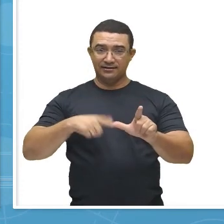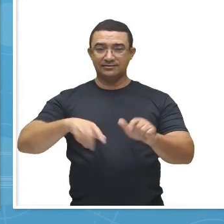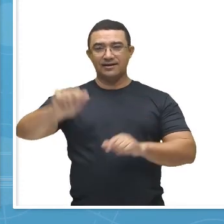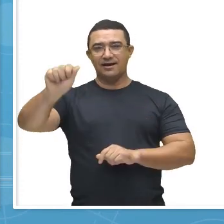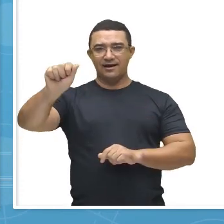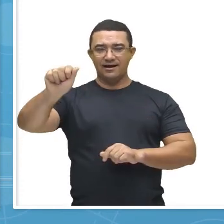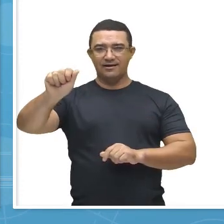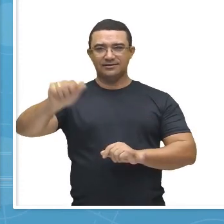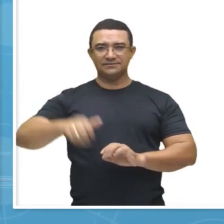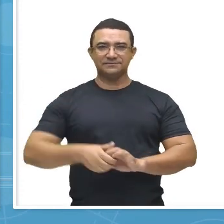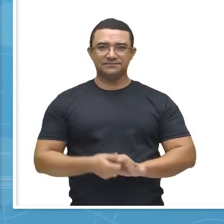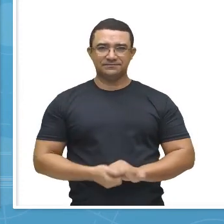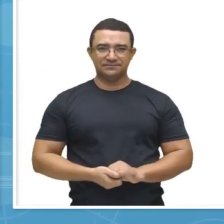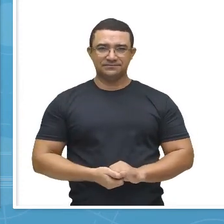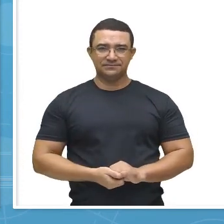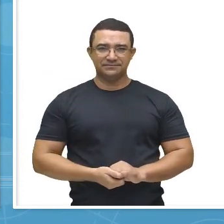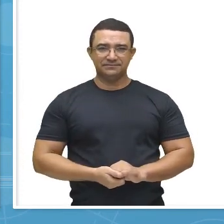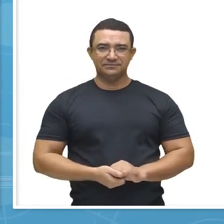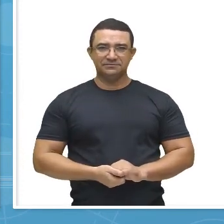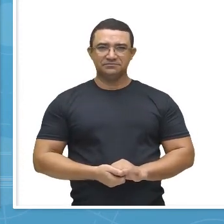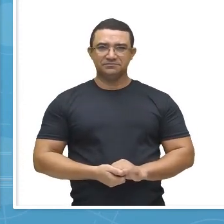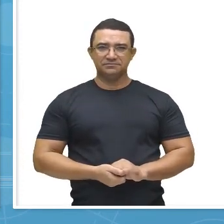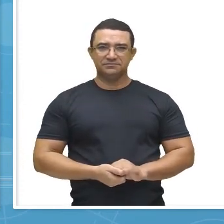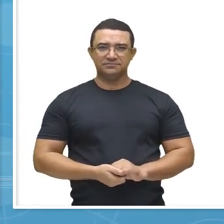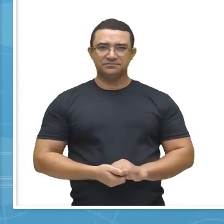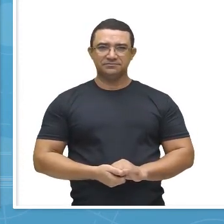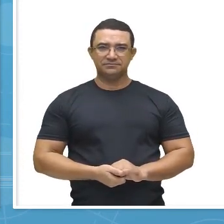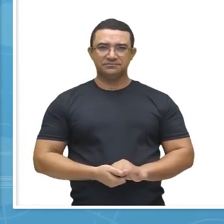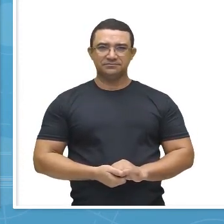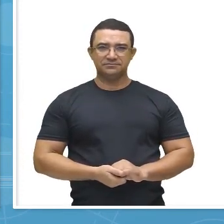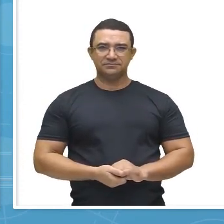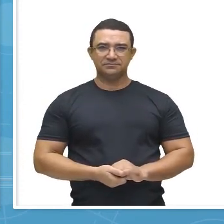A. Com o que fazemos,